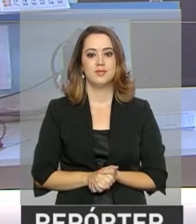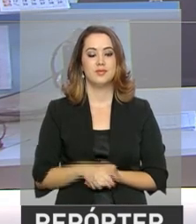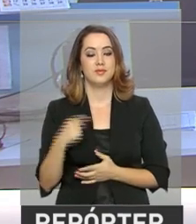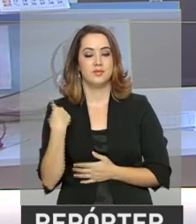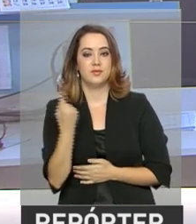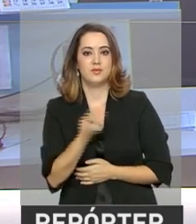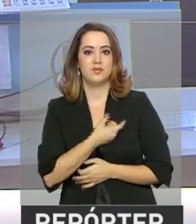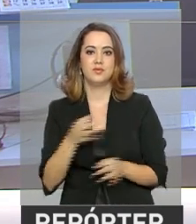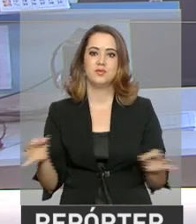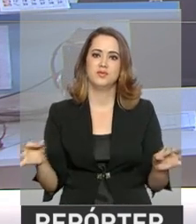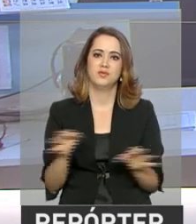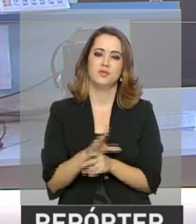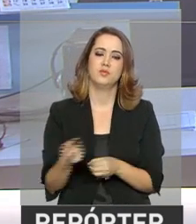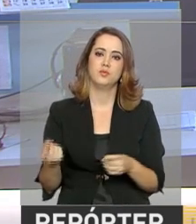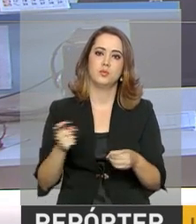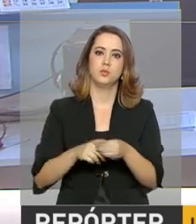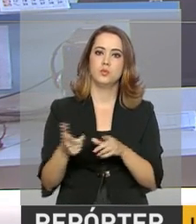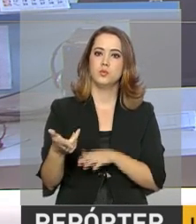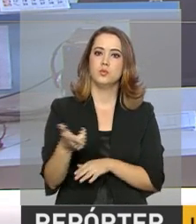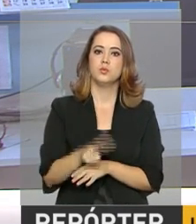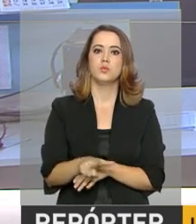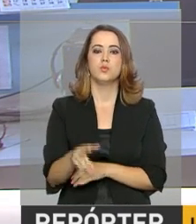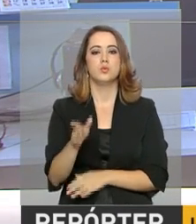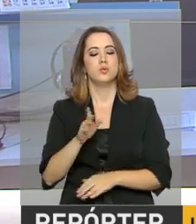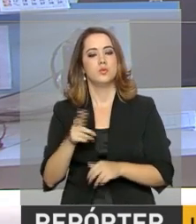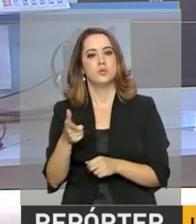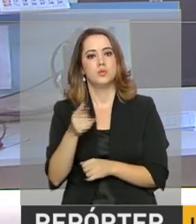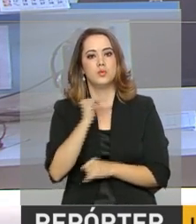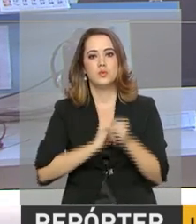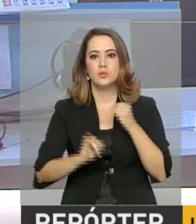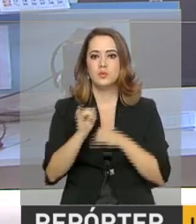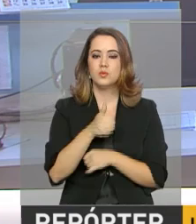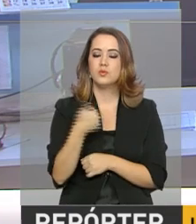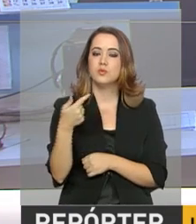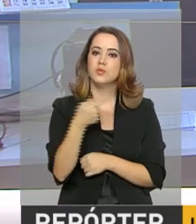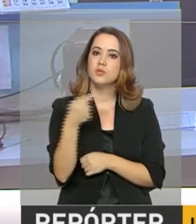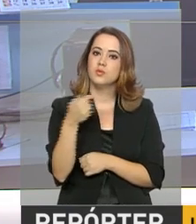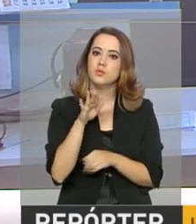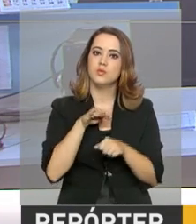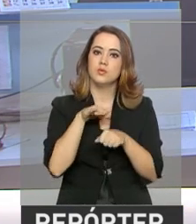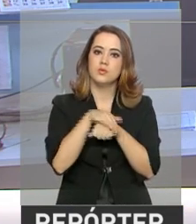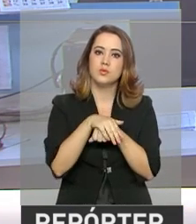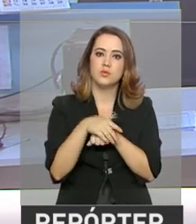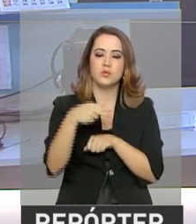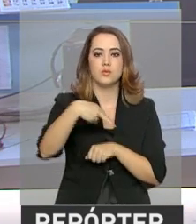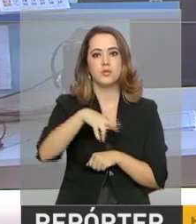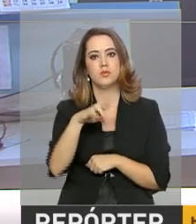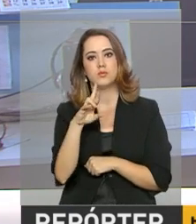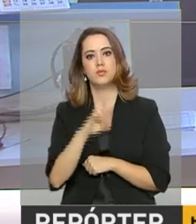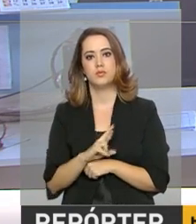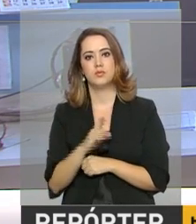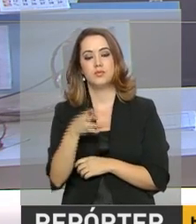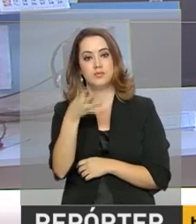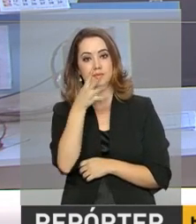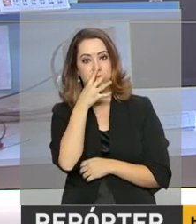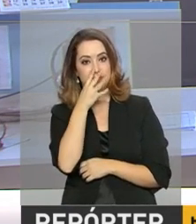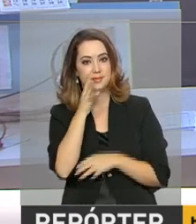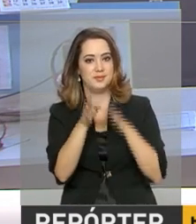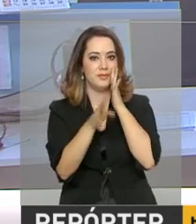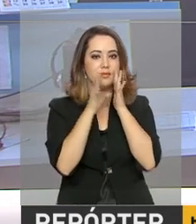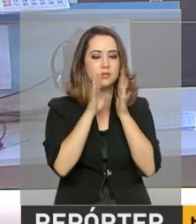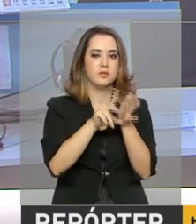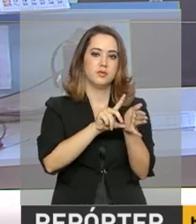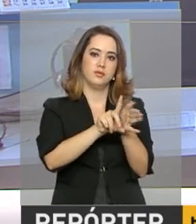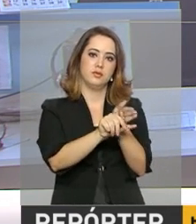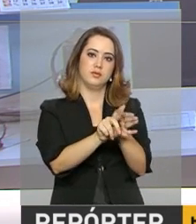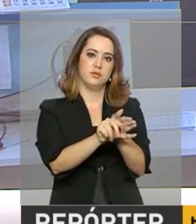E nós ficamos por aqui. Voltamos a qualquer momento com outras informações ou às 19h na próxima edição do Repórter NBR. Acompanhe também